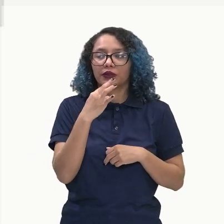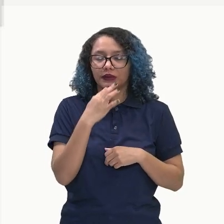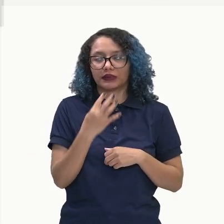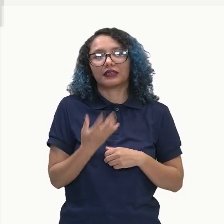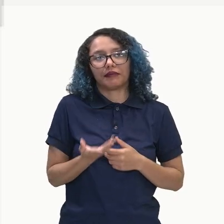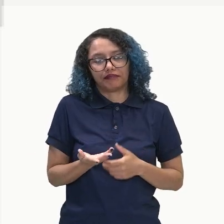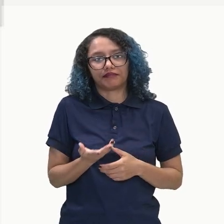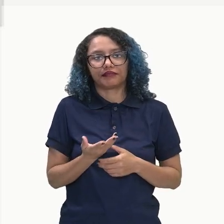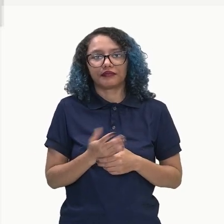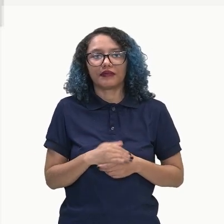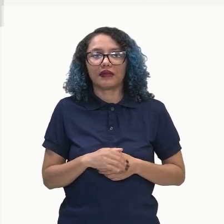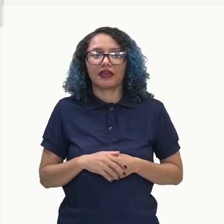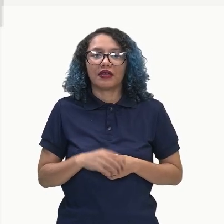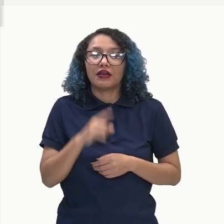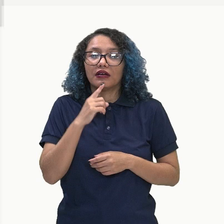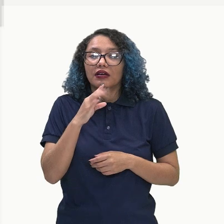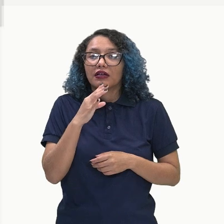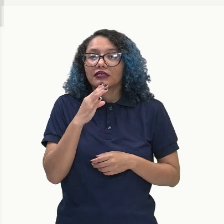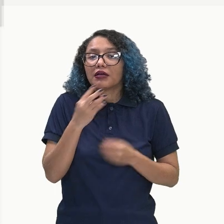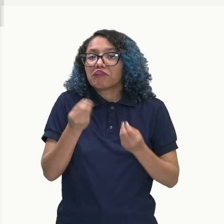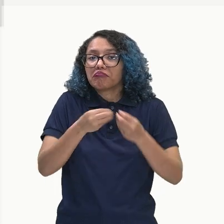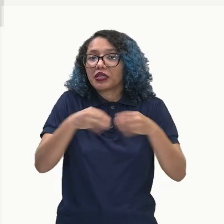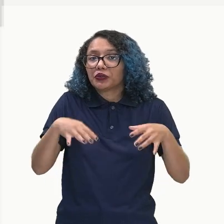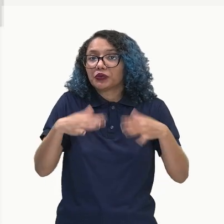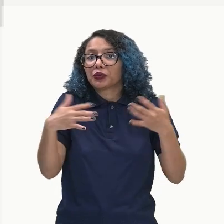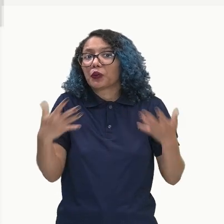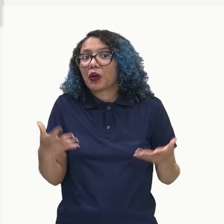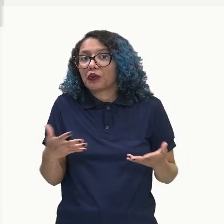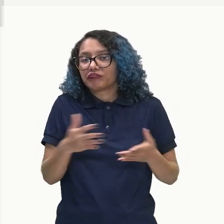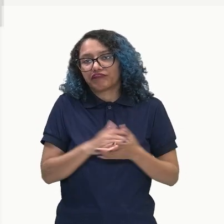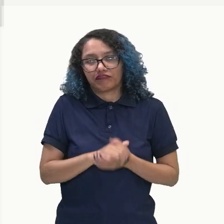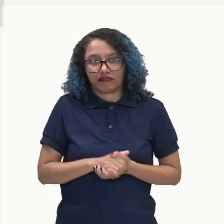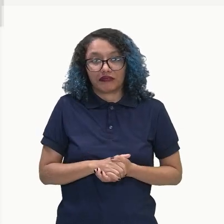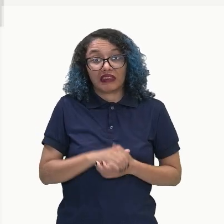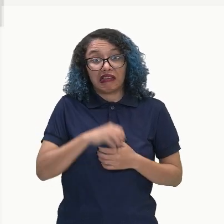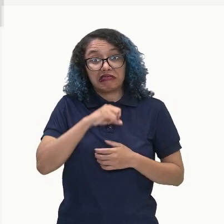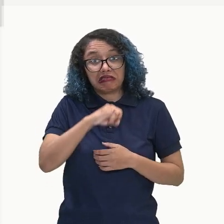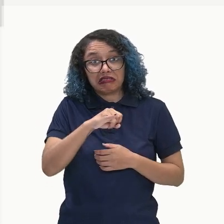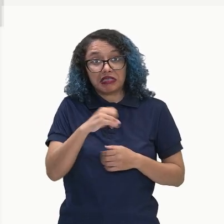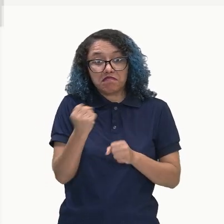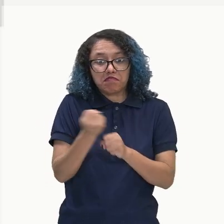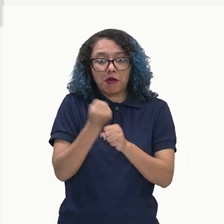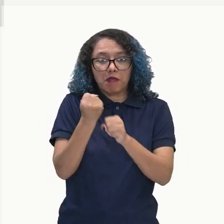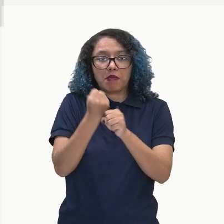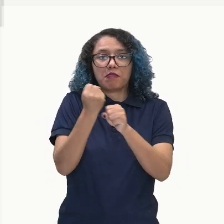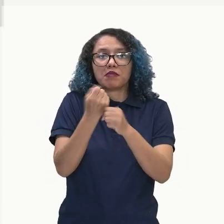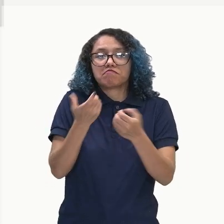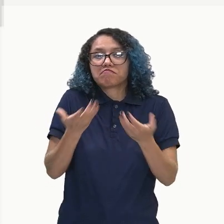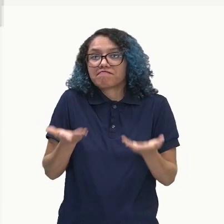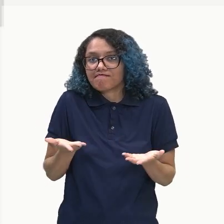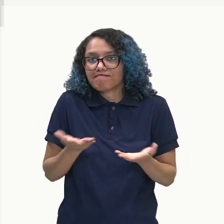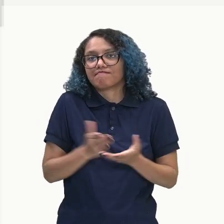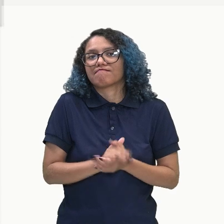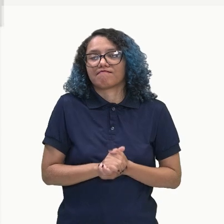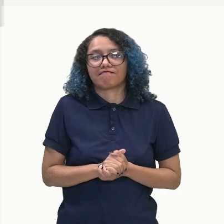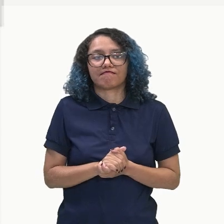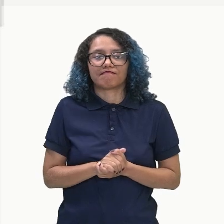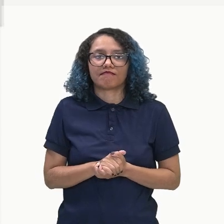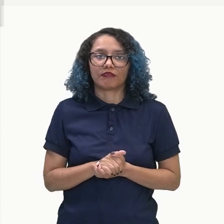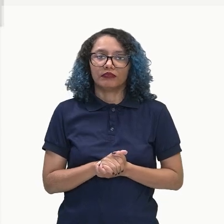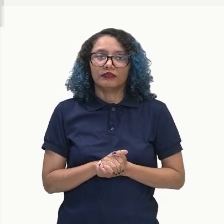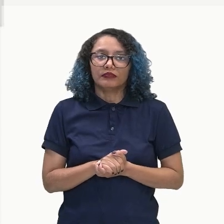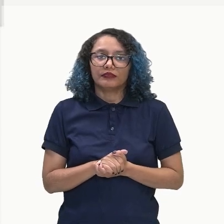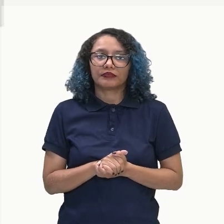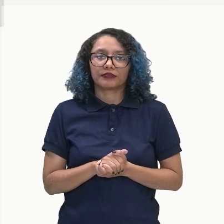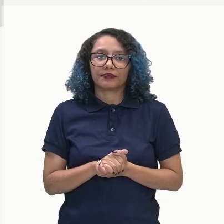que impactos podem acontecer, né, se uma construção como essa vier a ser